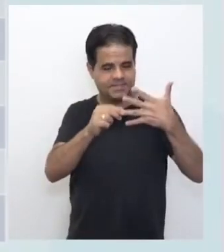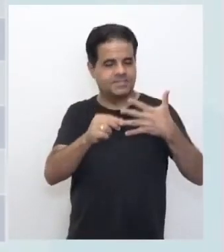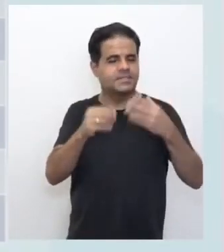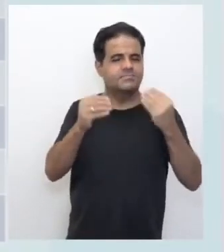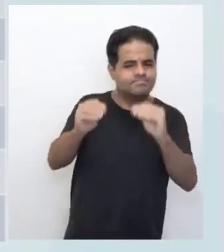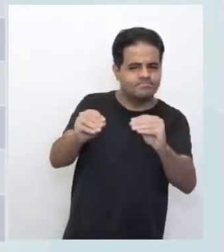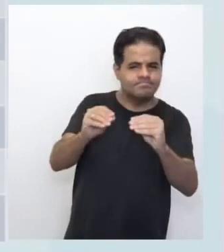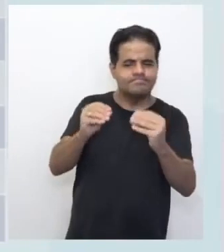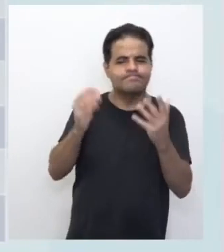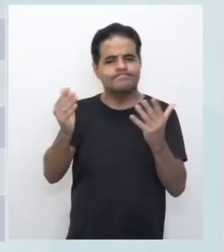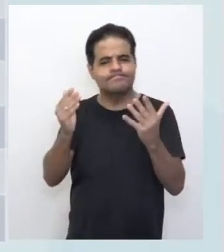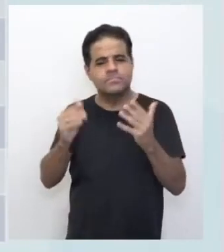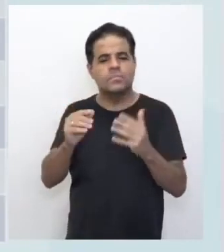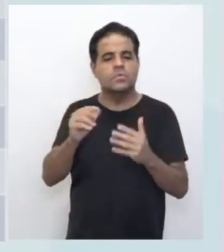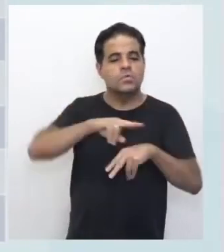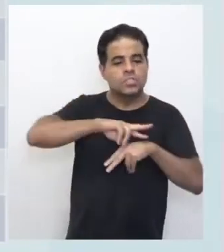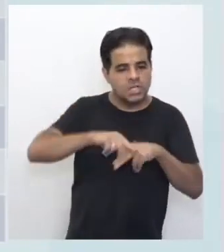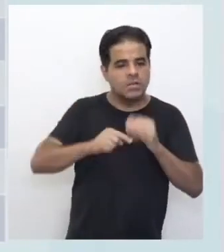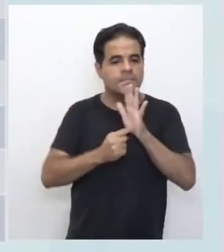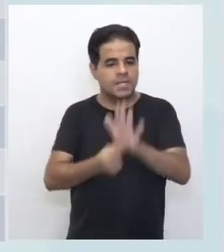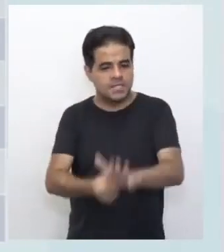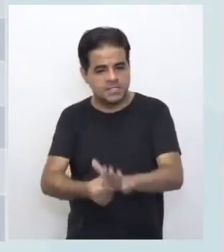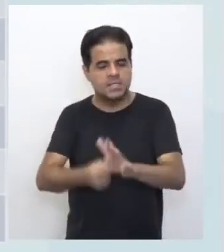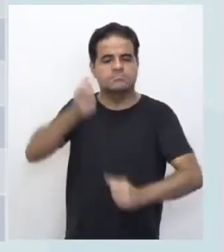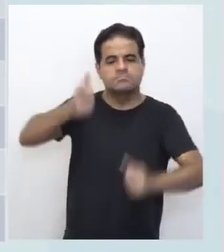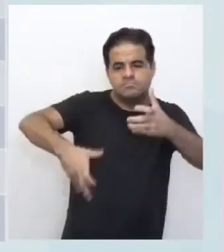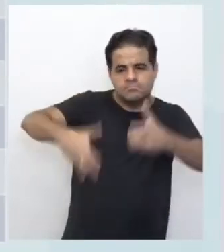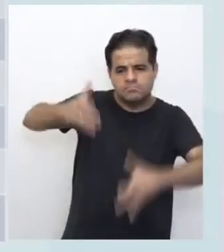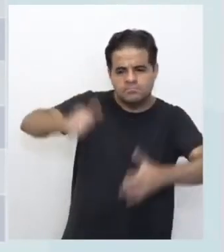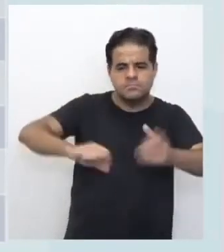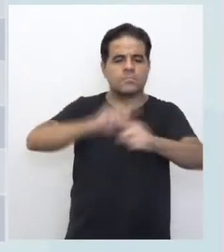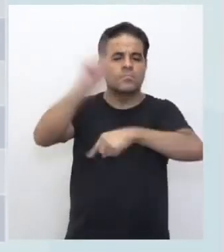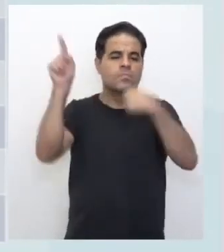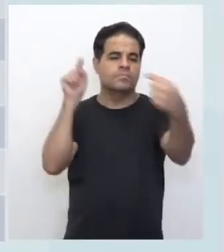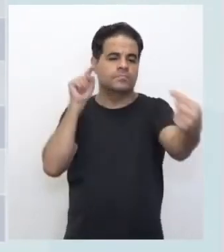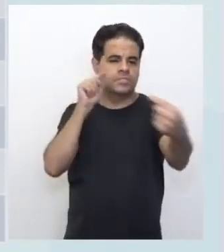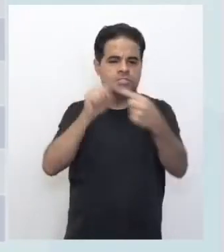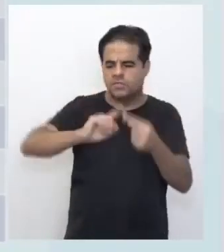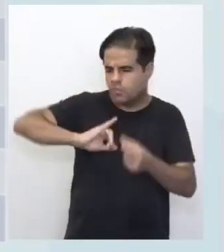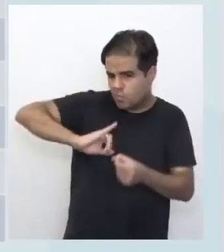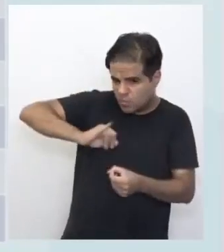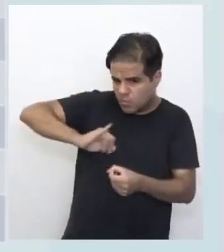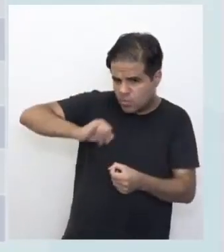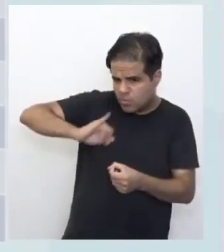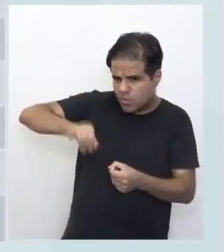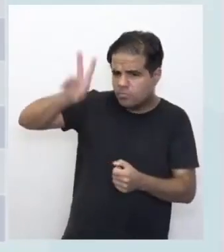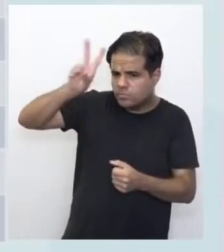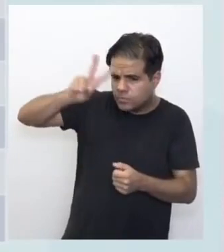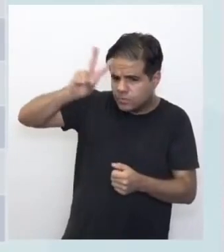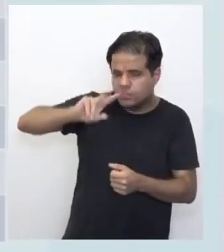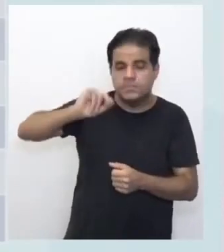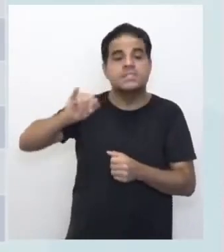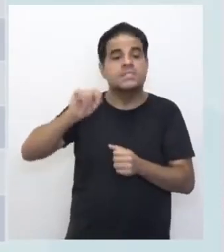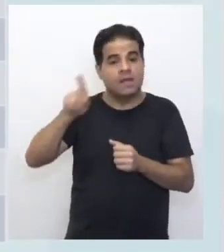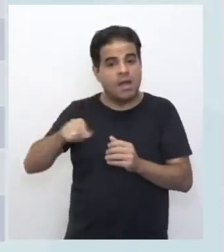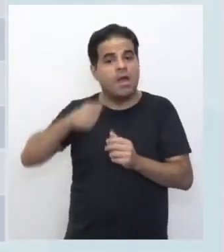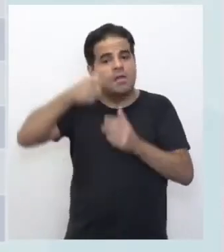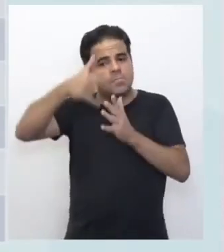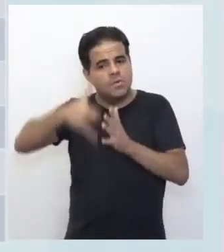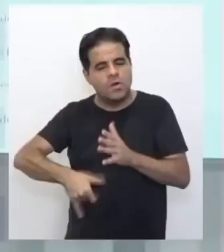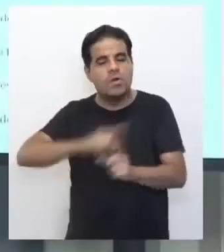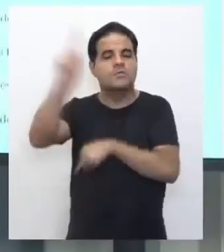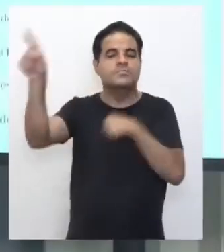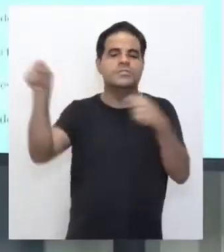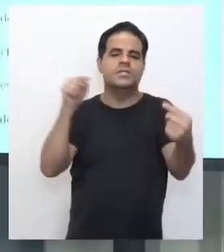pegadinha. Os gêneros que apresentam predominância descritiva têm por objetivo narrar histórias? Não. Porque se a predominância é descritiva, o